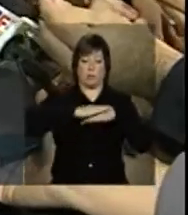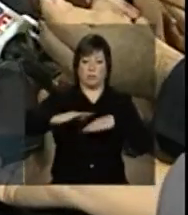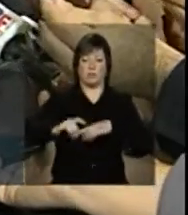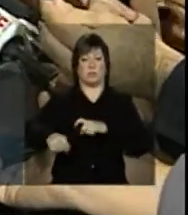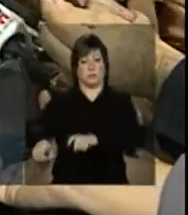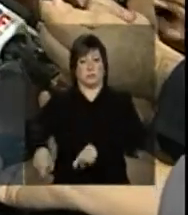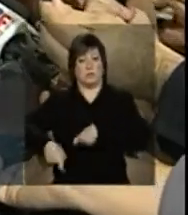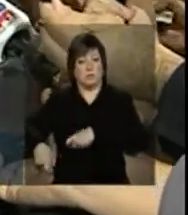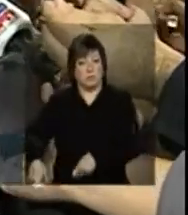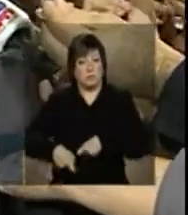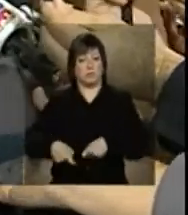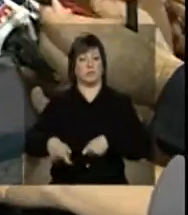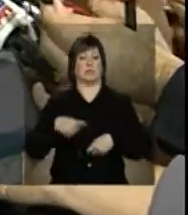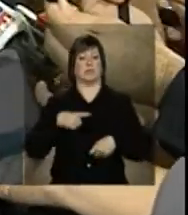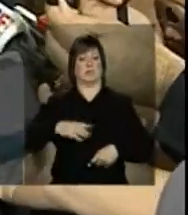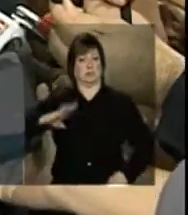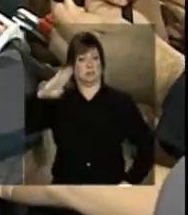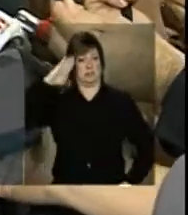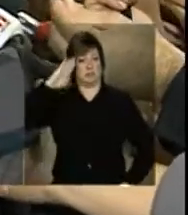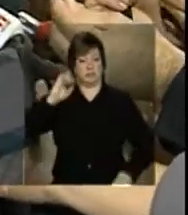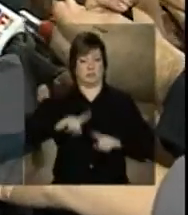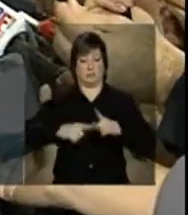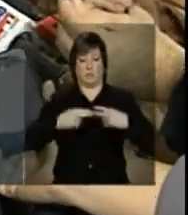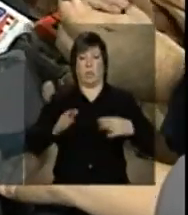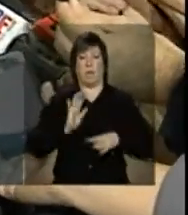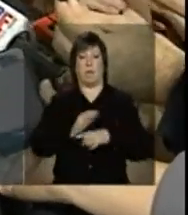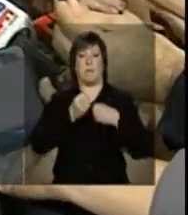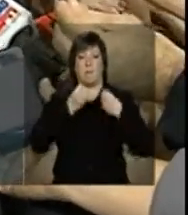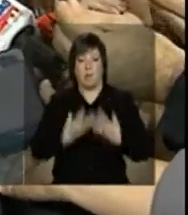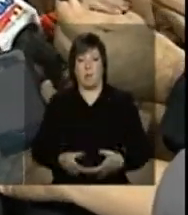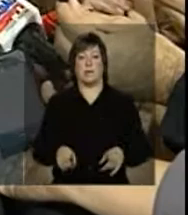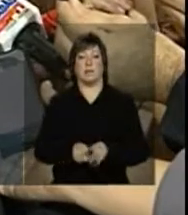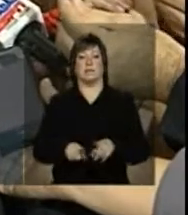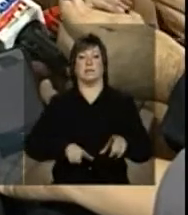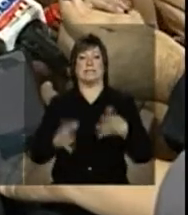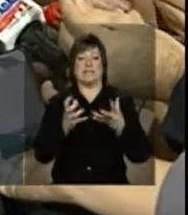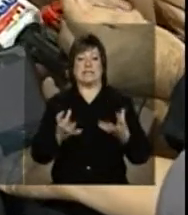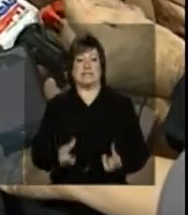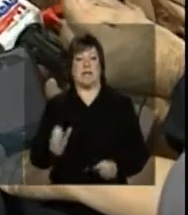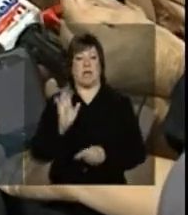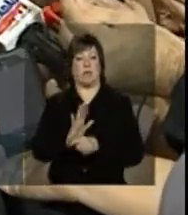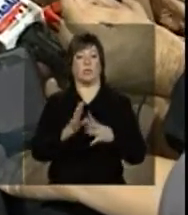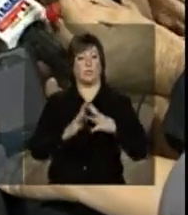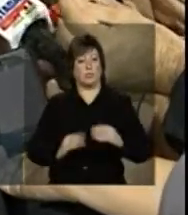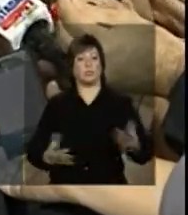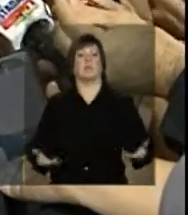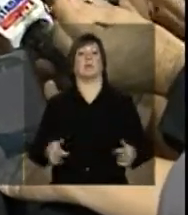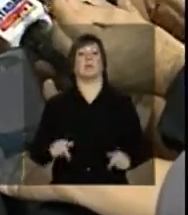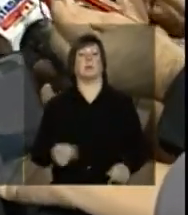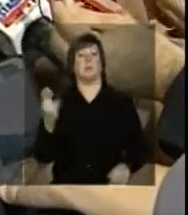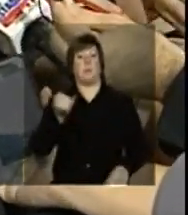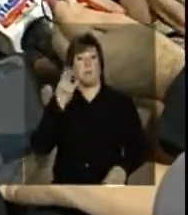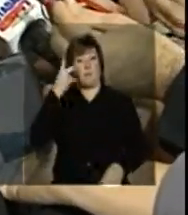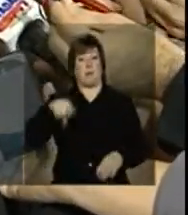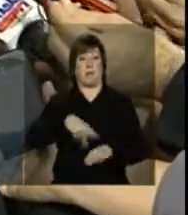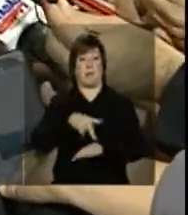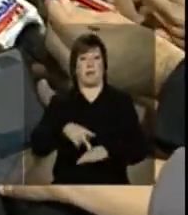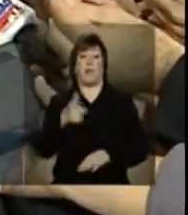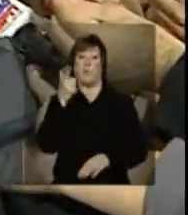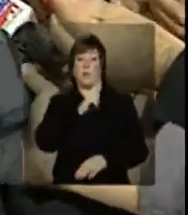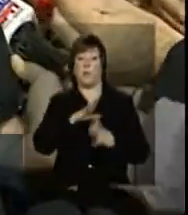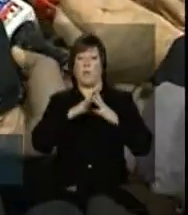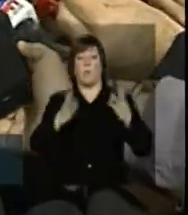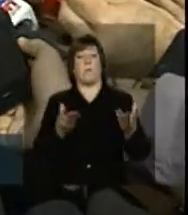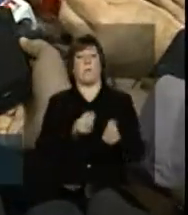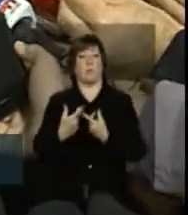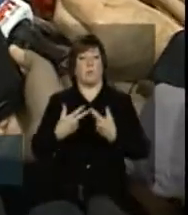agricultura, equipa o exército, ações contra a seca que são importantes para o país. Então, mata dois coelhos ao mesmo